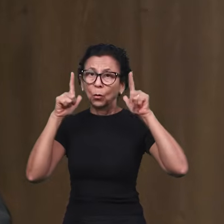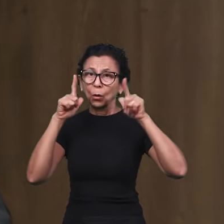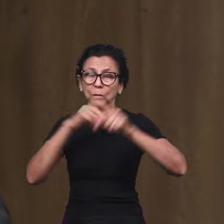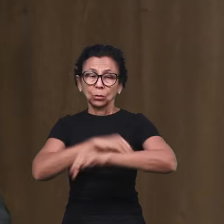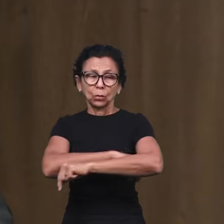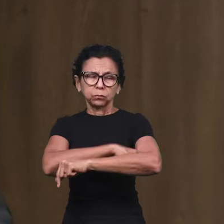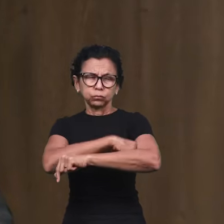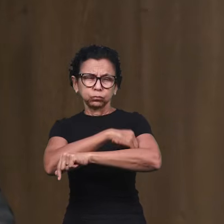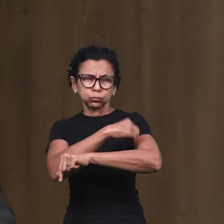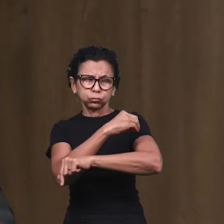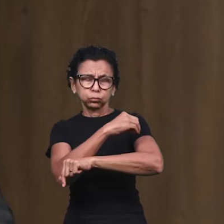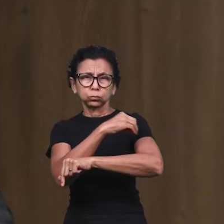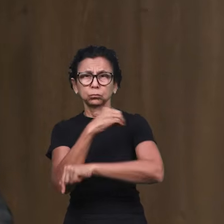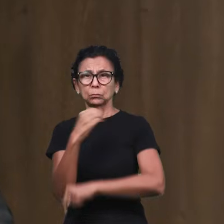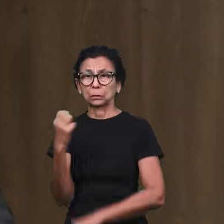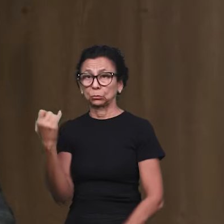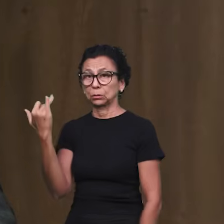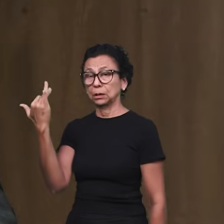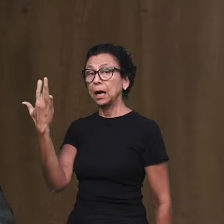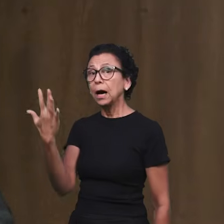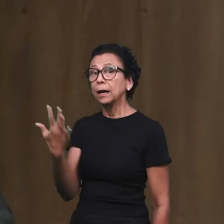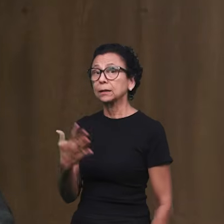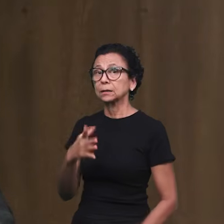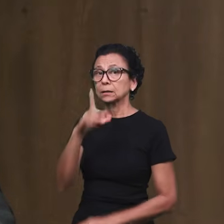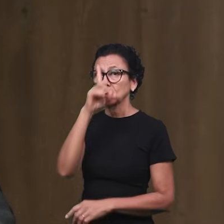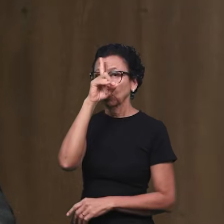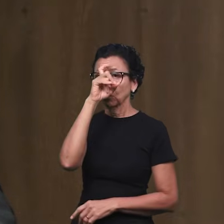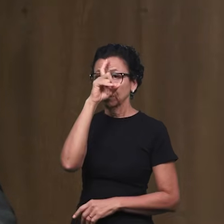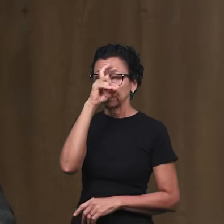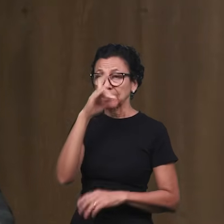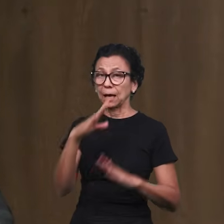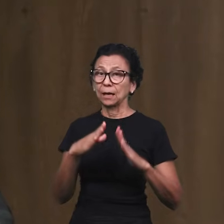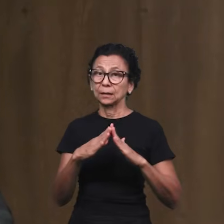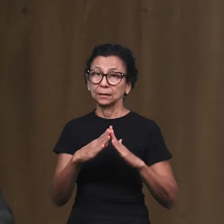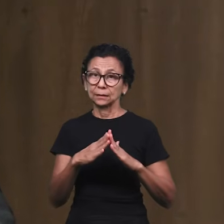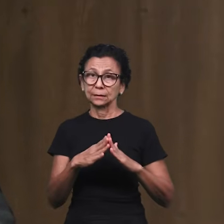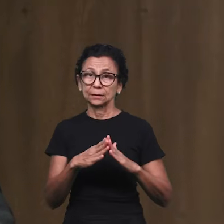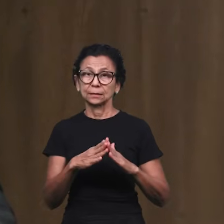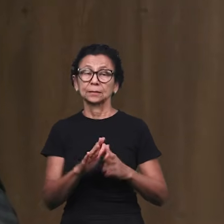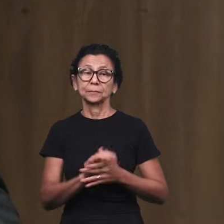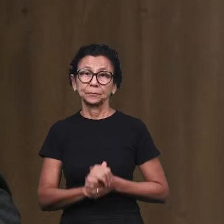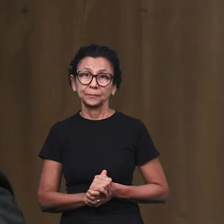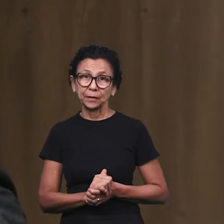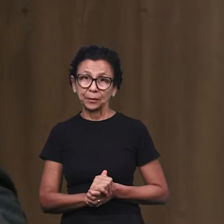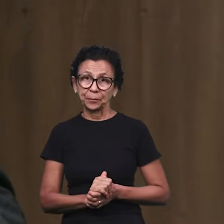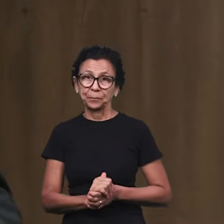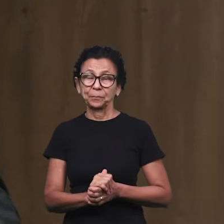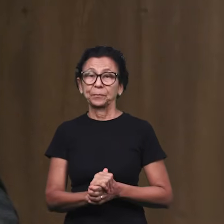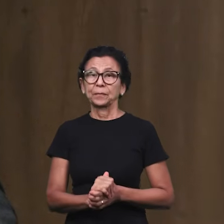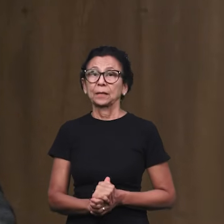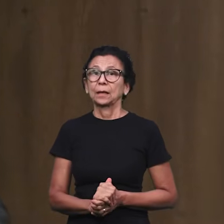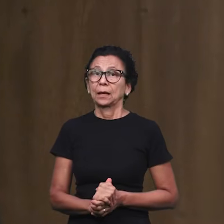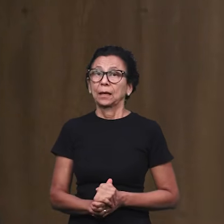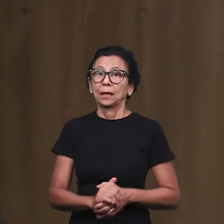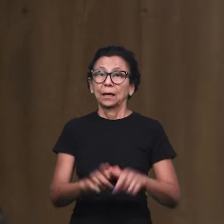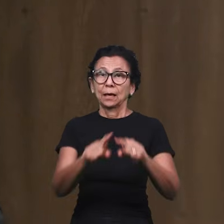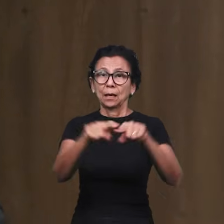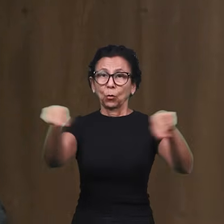Então, os hospitais, os consultórios, eles começam 7 horas da manhã.